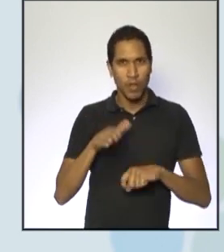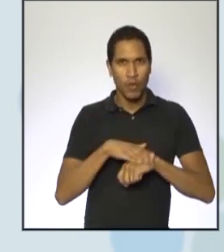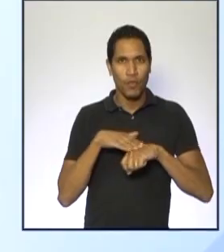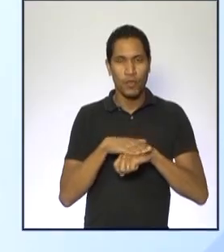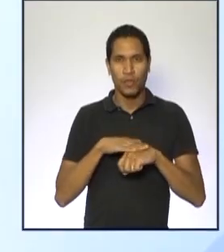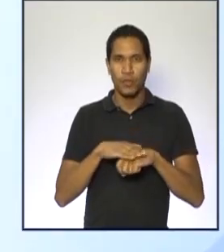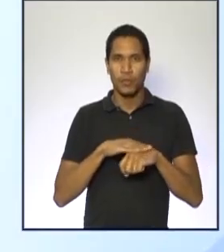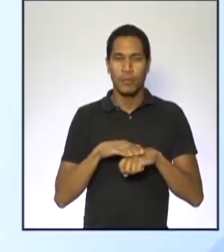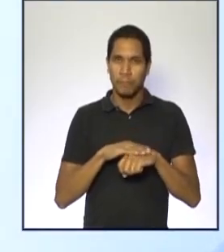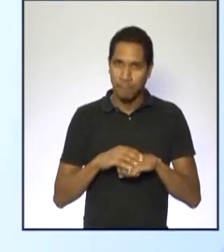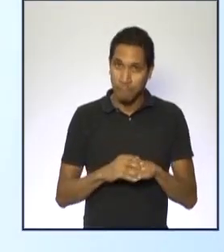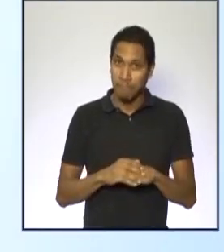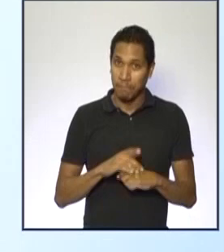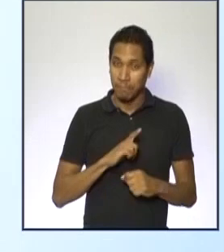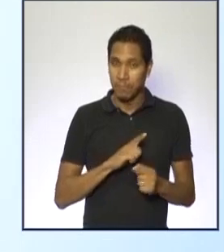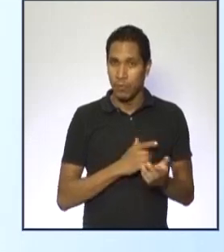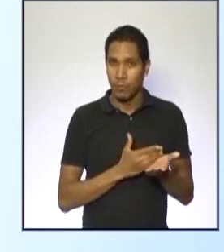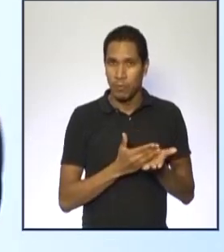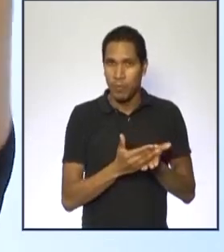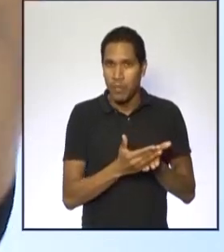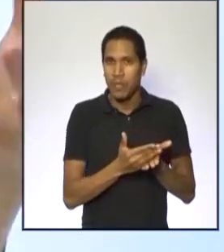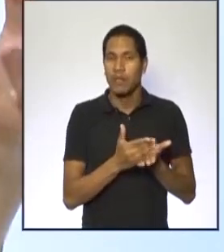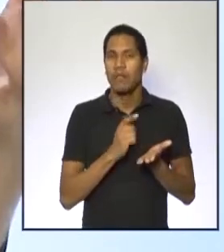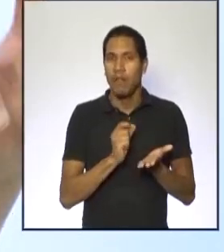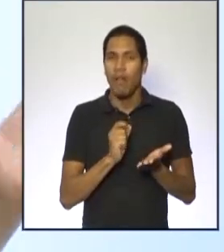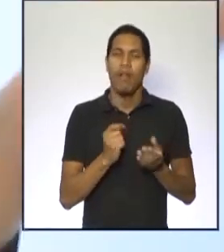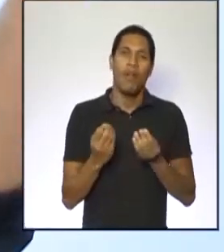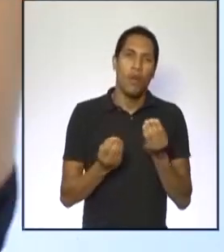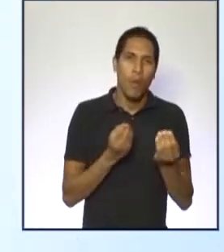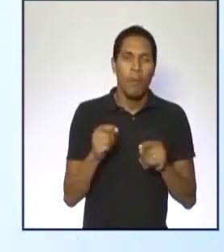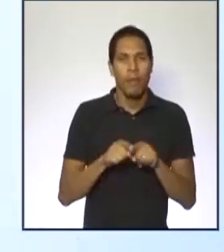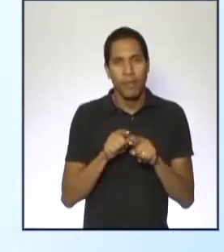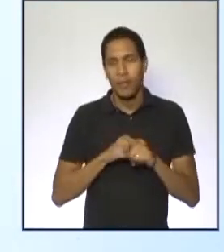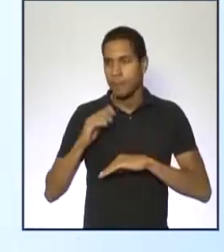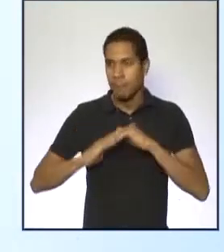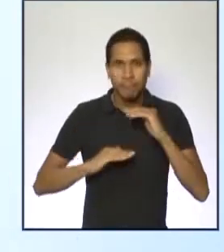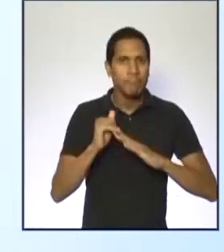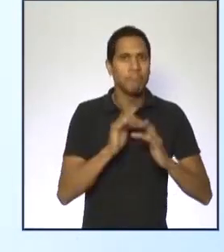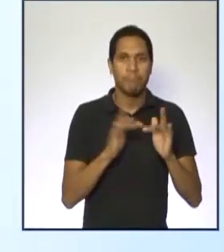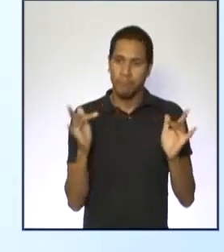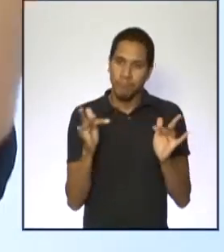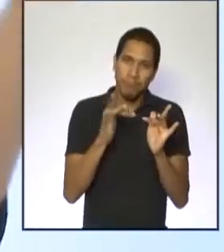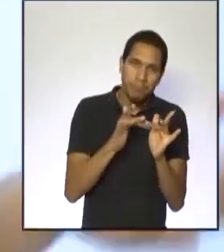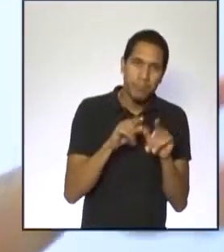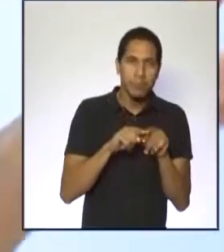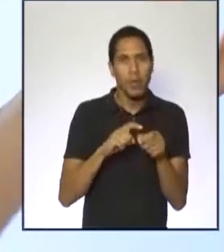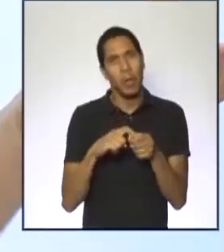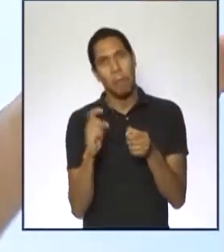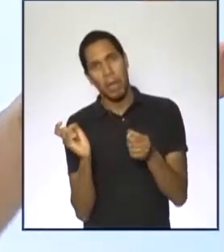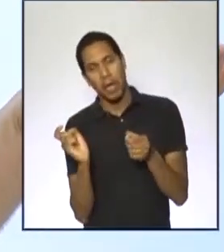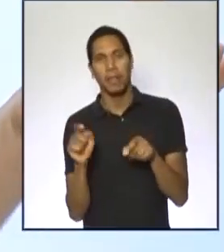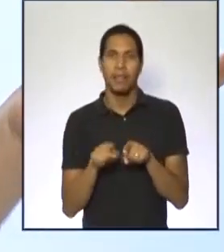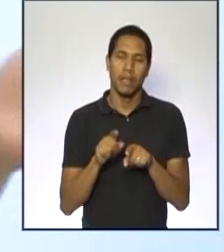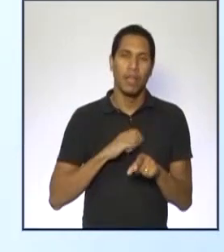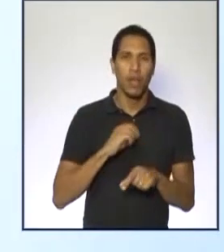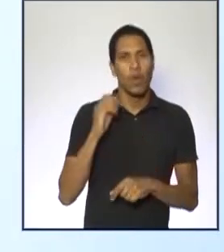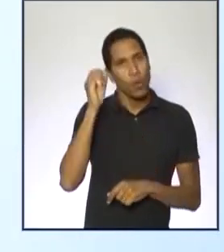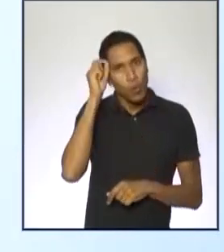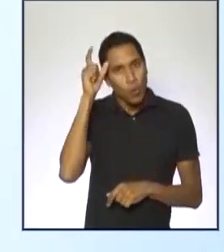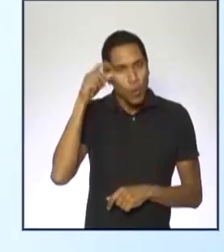que a gente começou a falar de atividades plugadas, atividades desplugadas, falamos de cultura